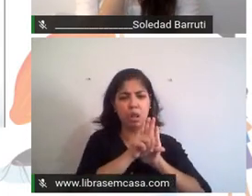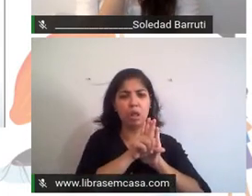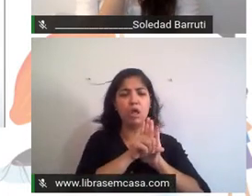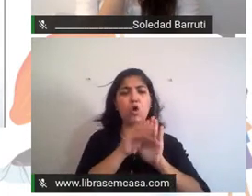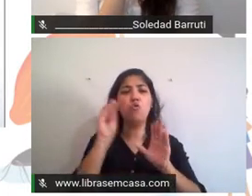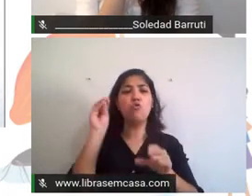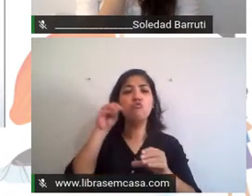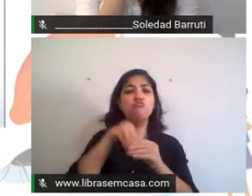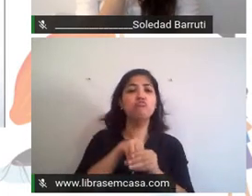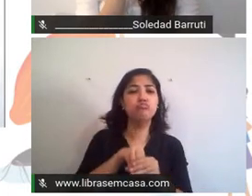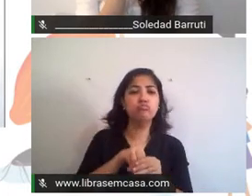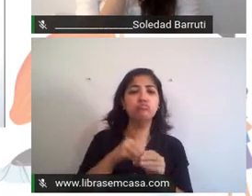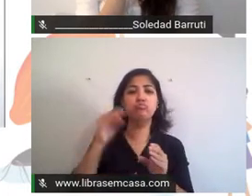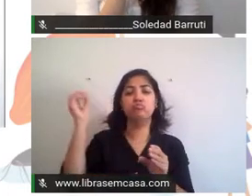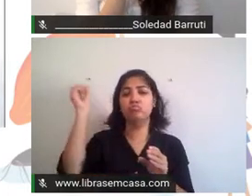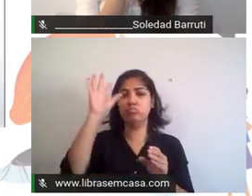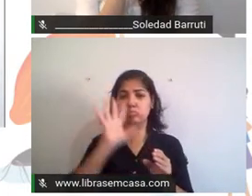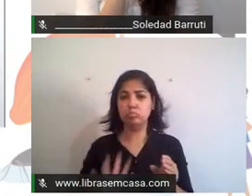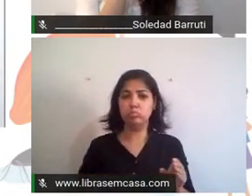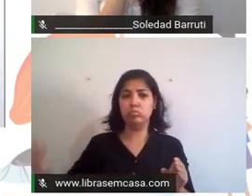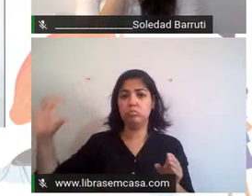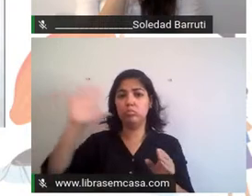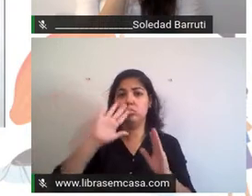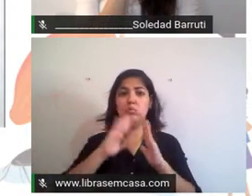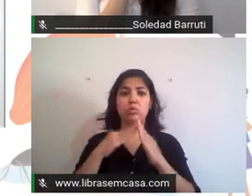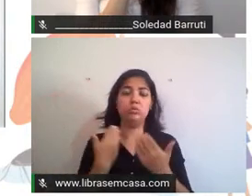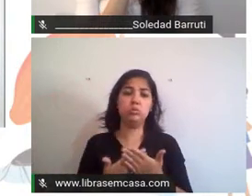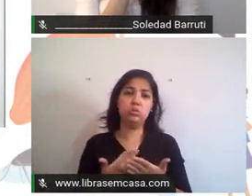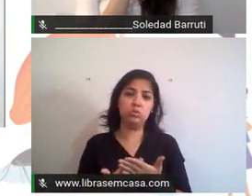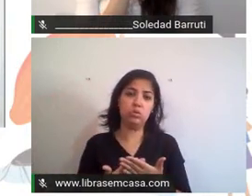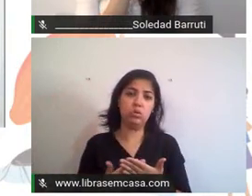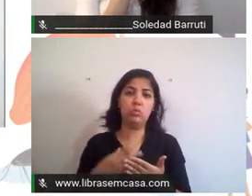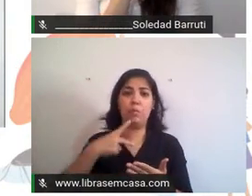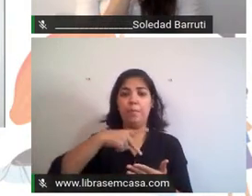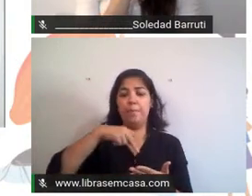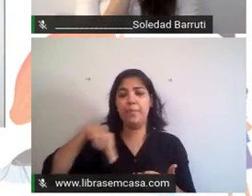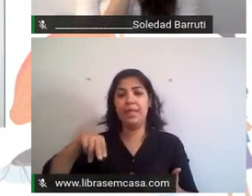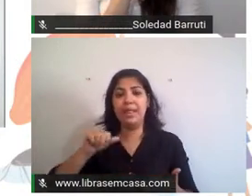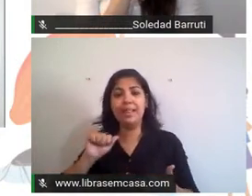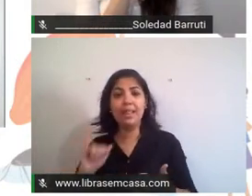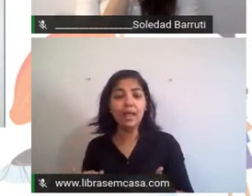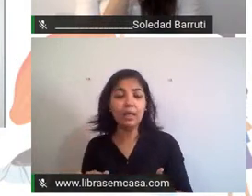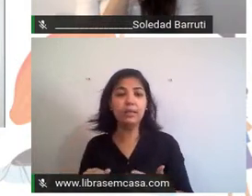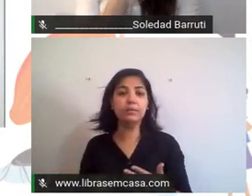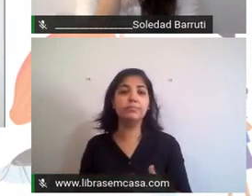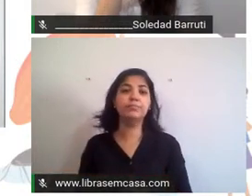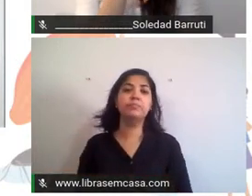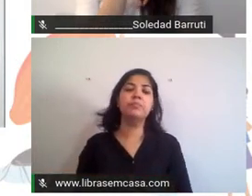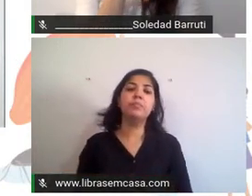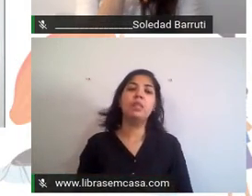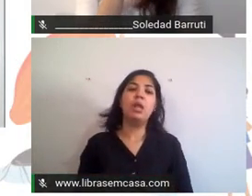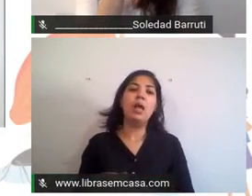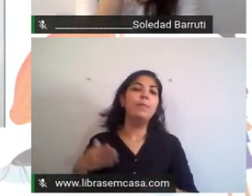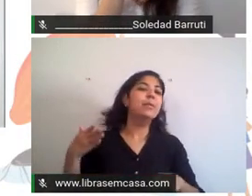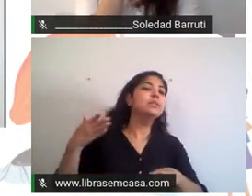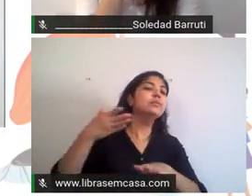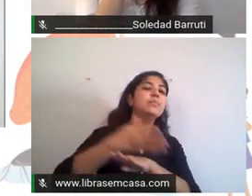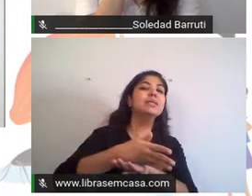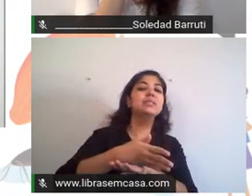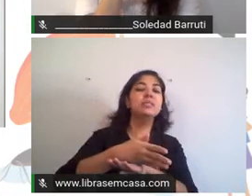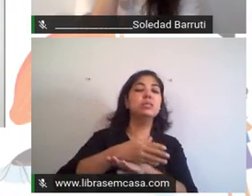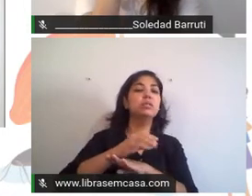quem cuida do PNAE no Brasil. Então, veja, a questão da participação, ela não é mais, vamos dizer assim,